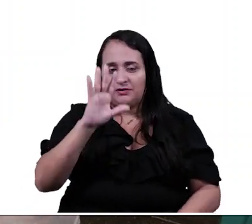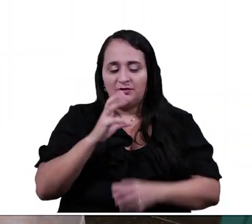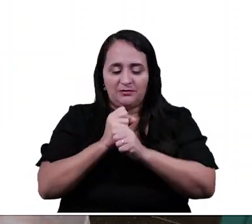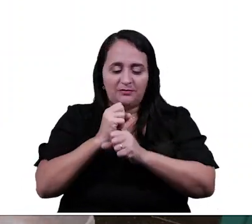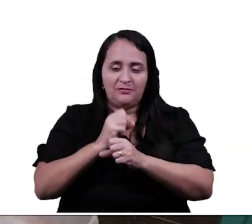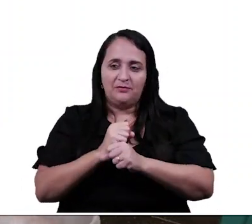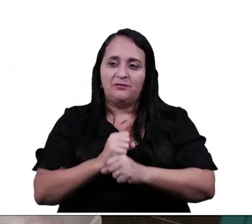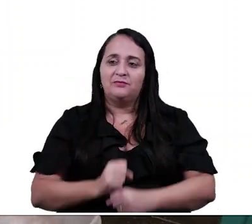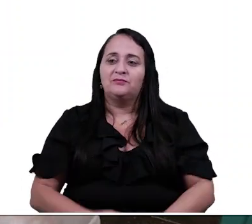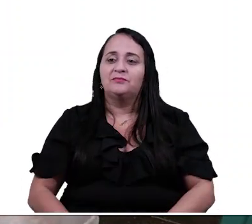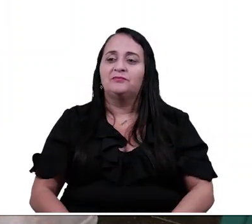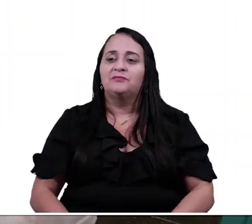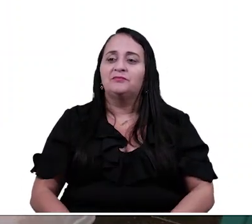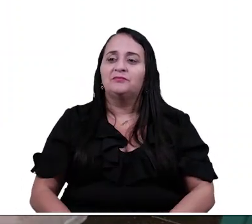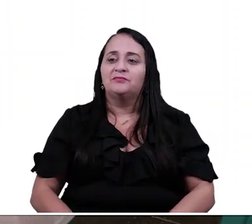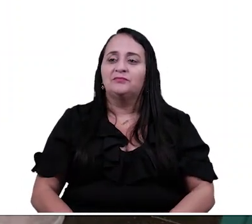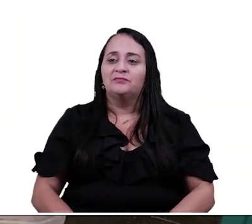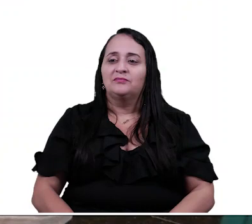logo dela aqui certinho.